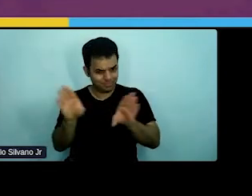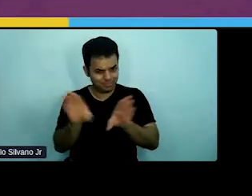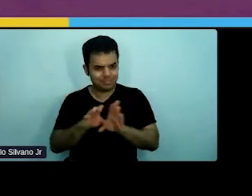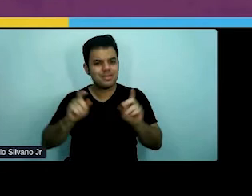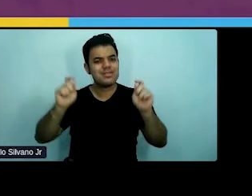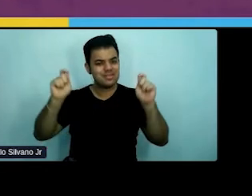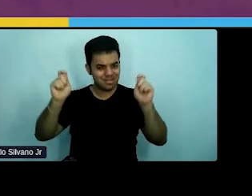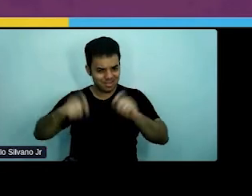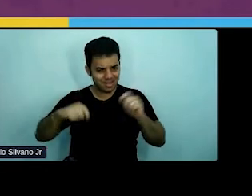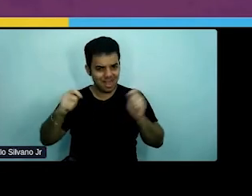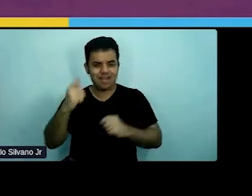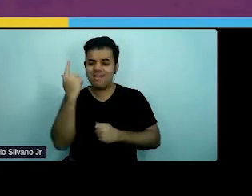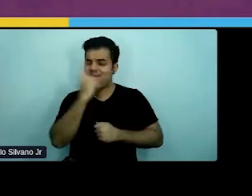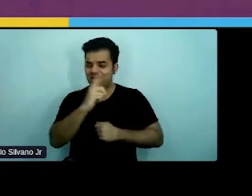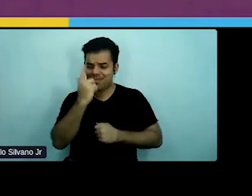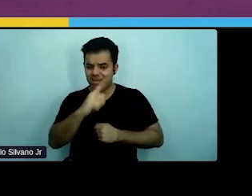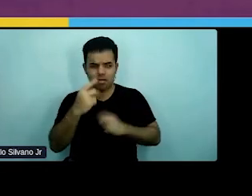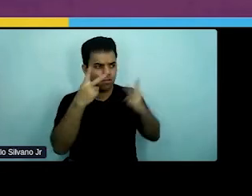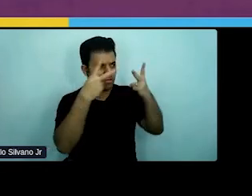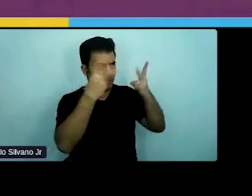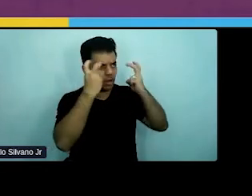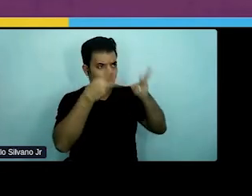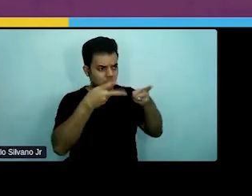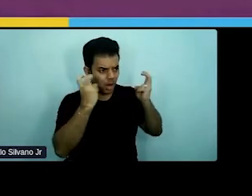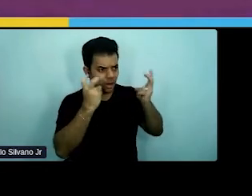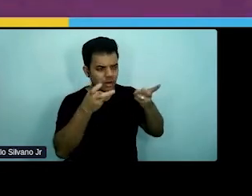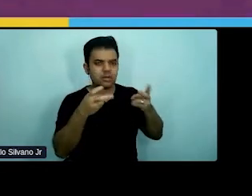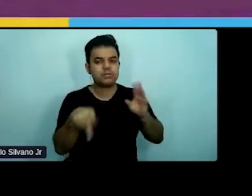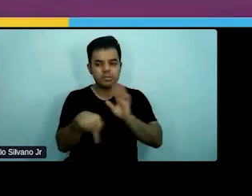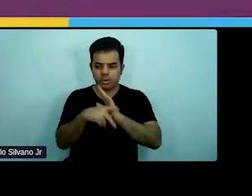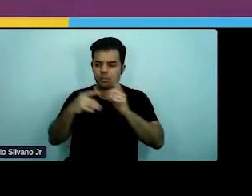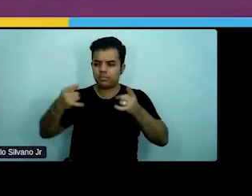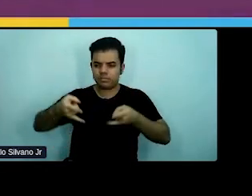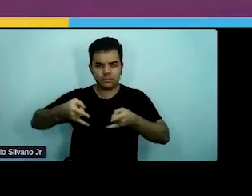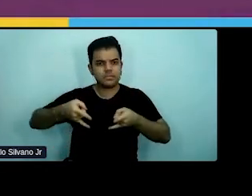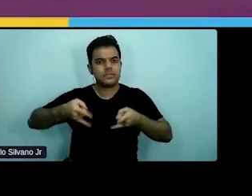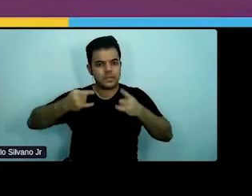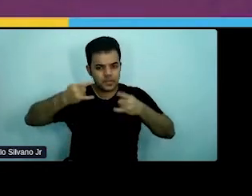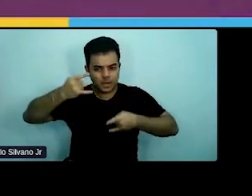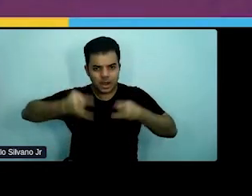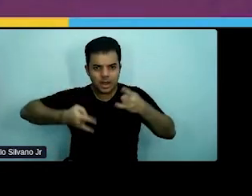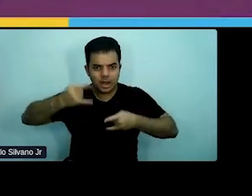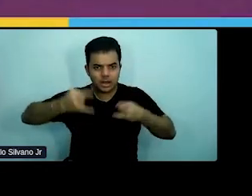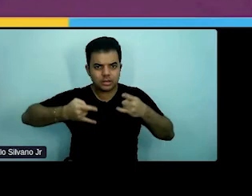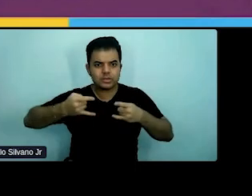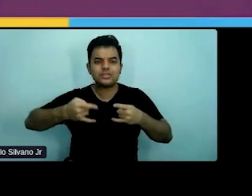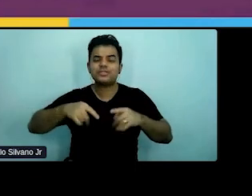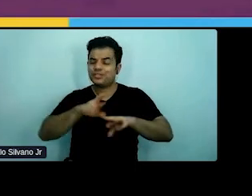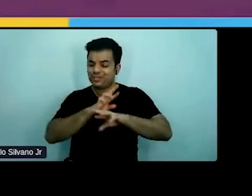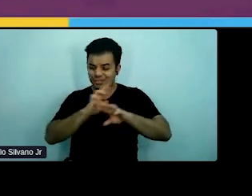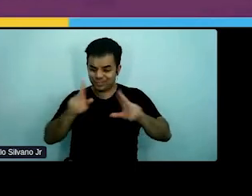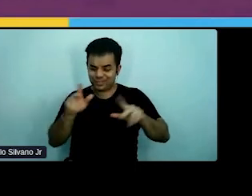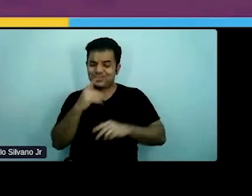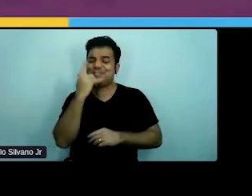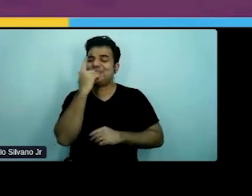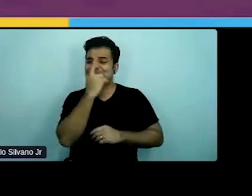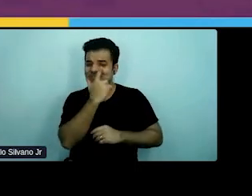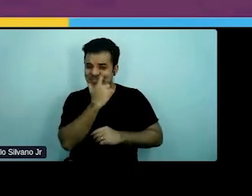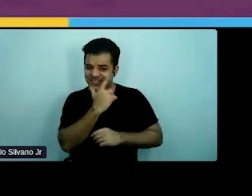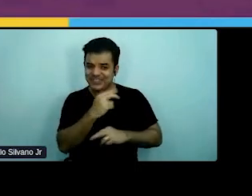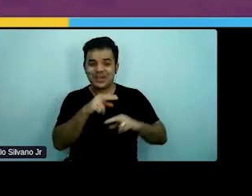pode ter essa capacidade, né, de diferenciar essas duas palavras em